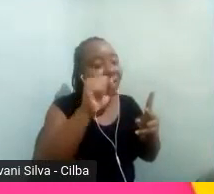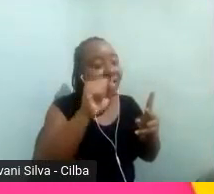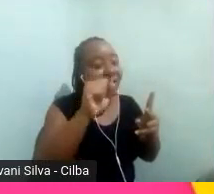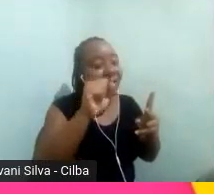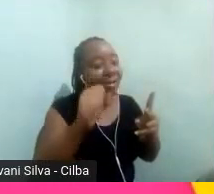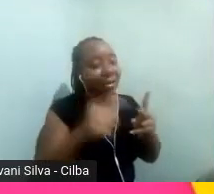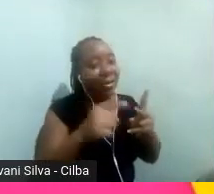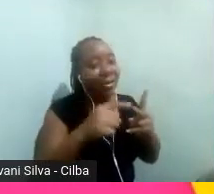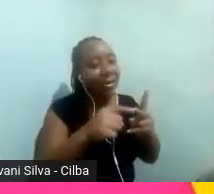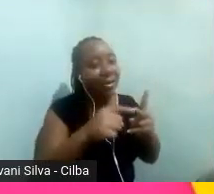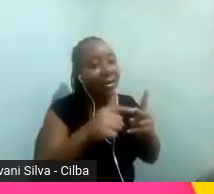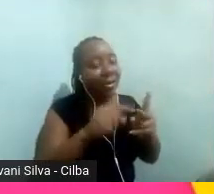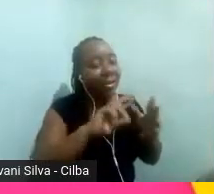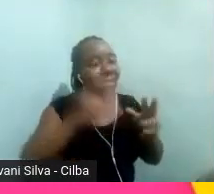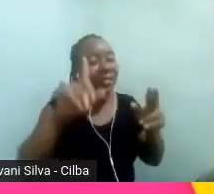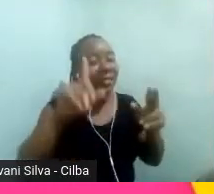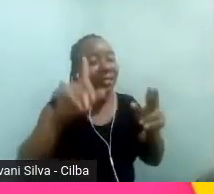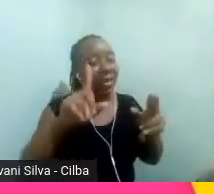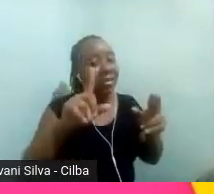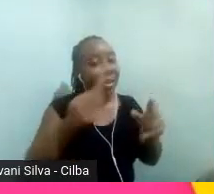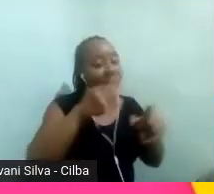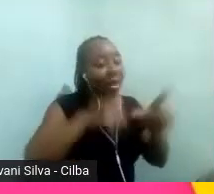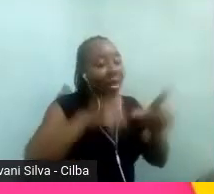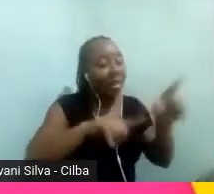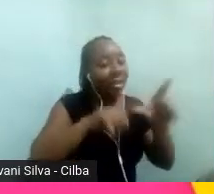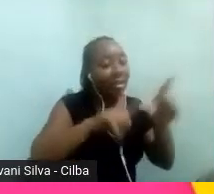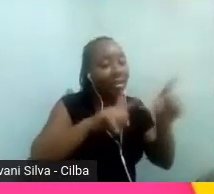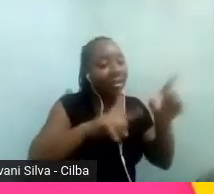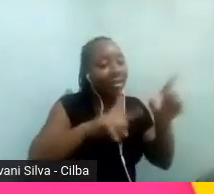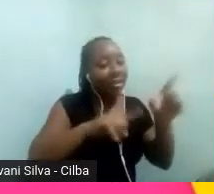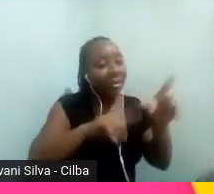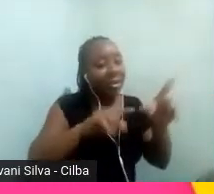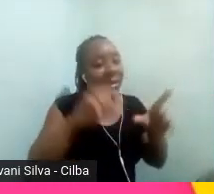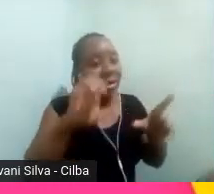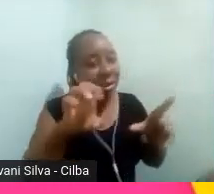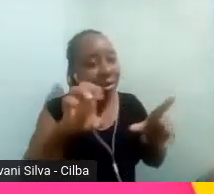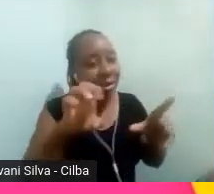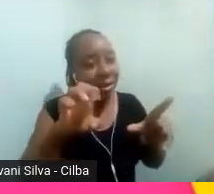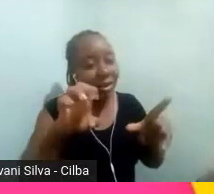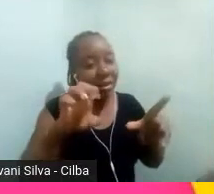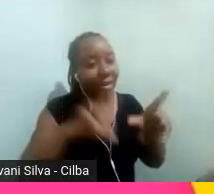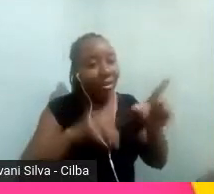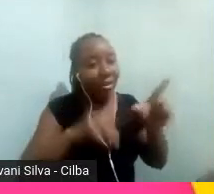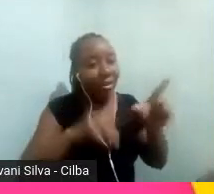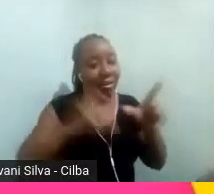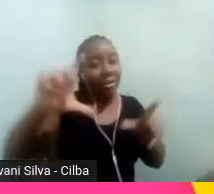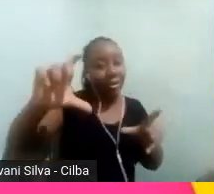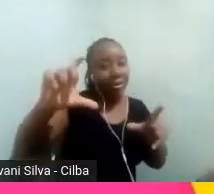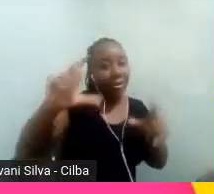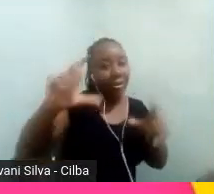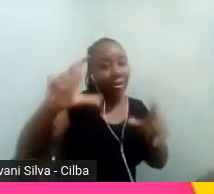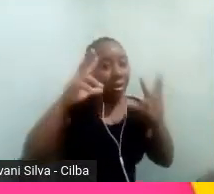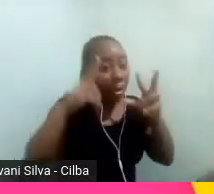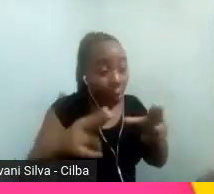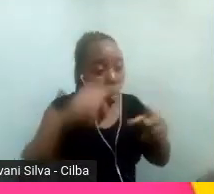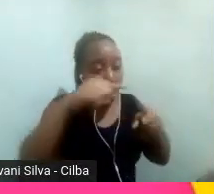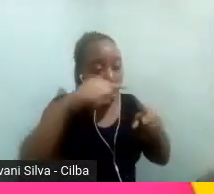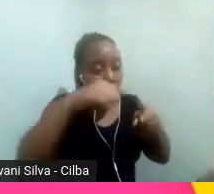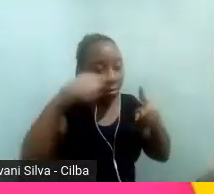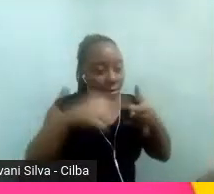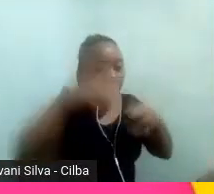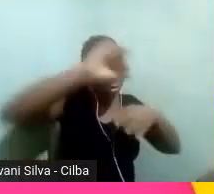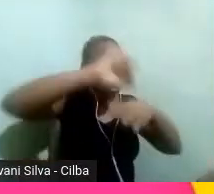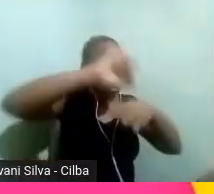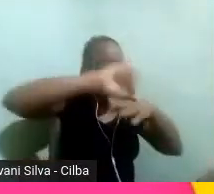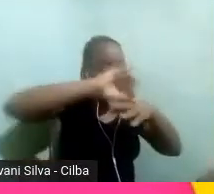E maiúscula. Então, eu tenho que tomar muito cuidado, eu tenho que escrever igual eu escrevi em cima. E agora